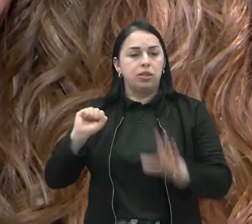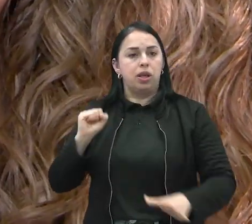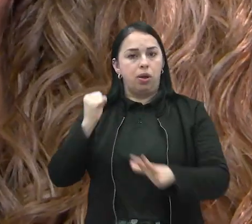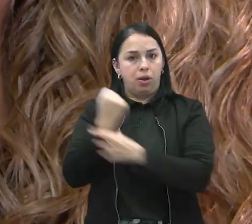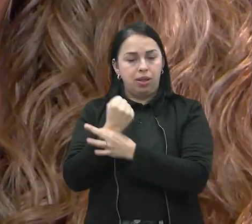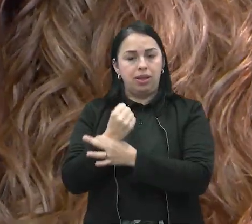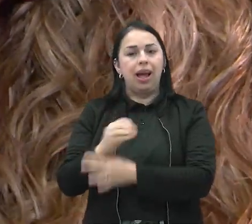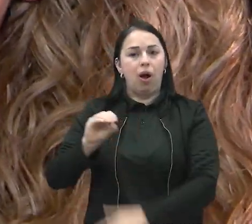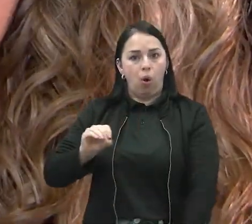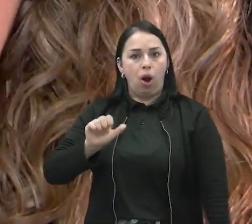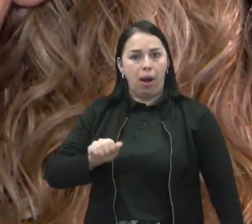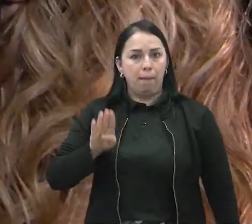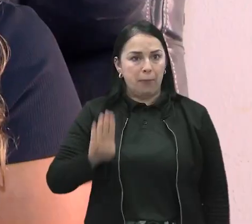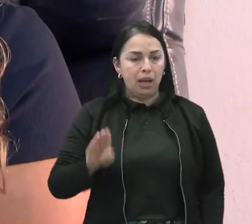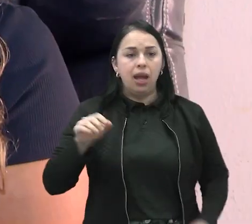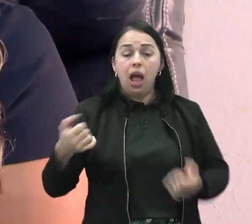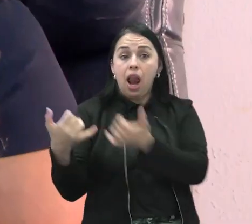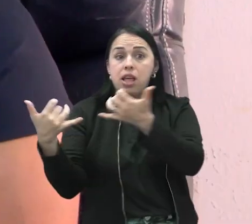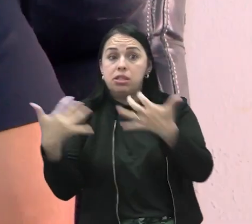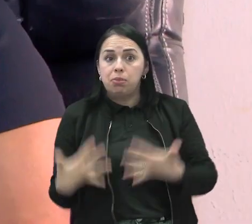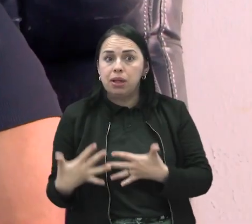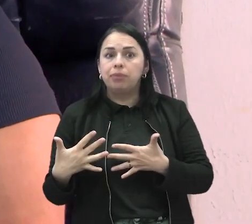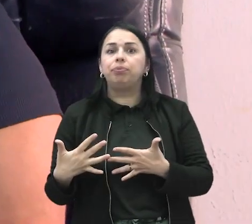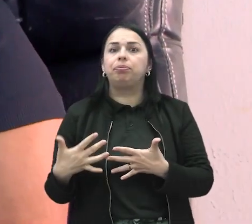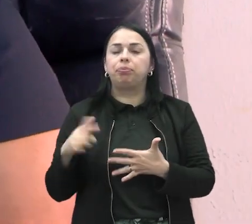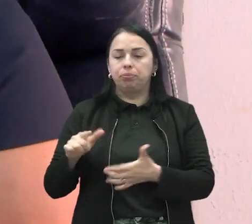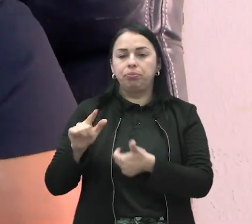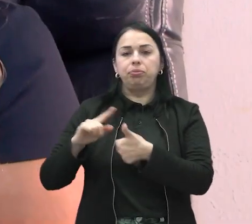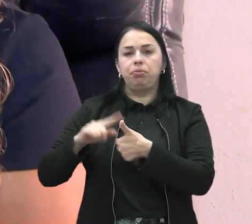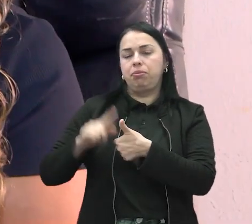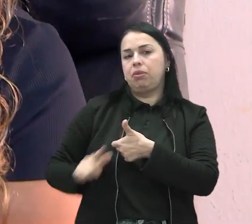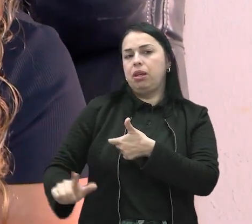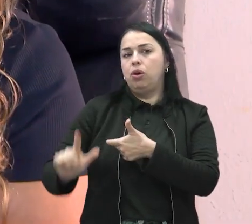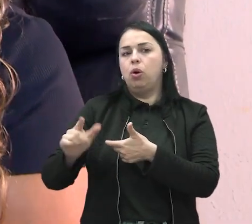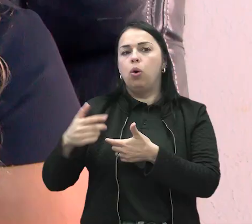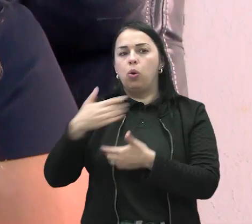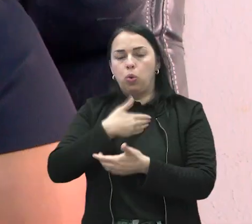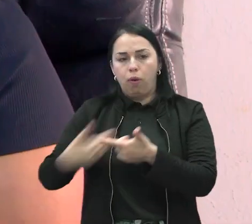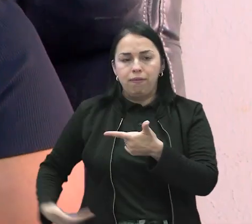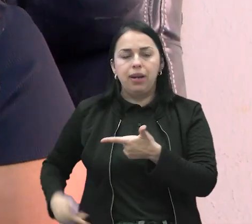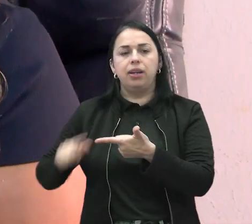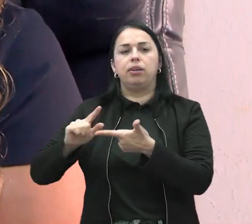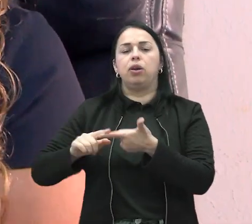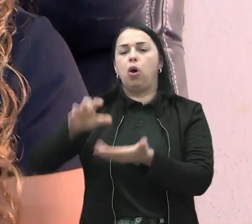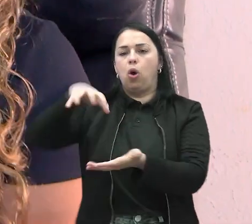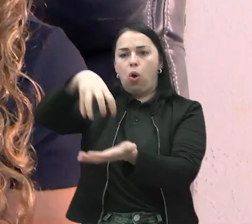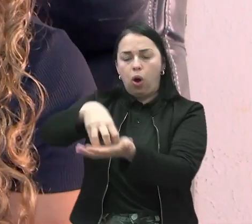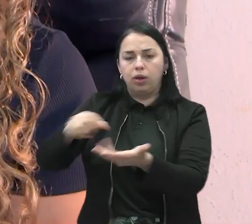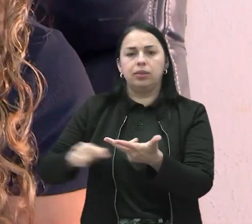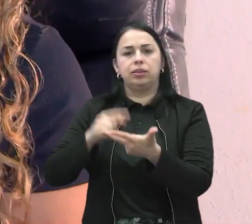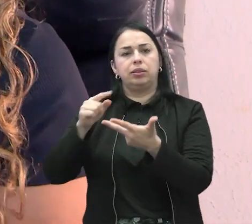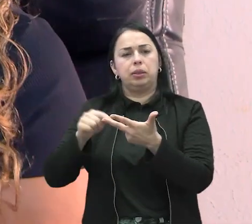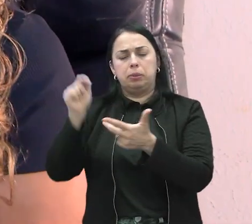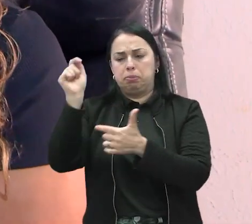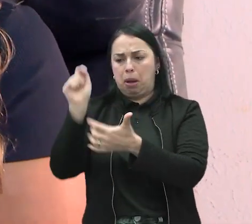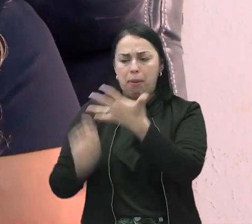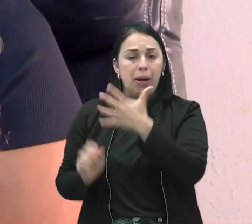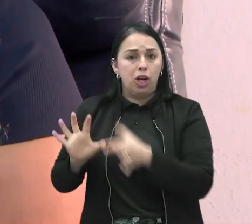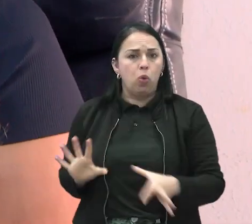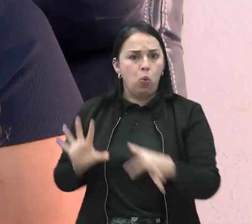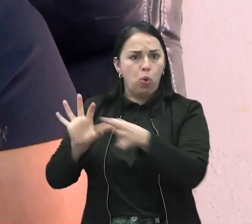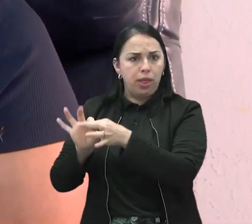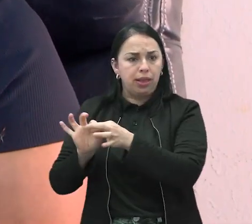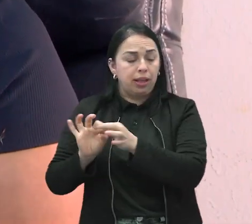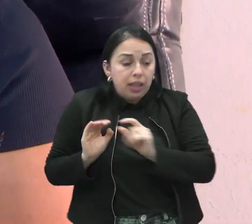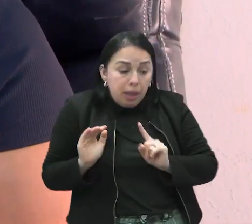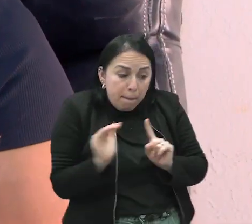Segurança Pública da OAB, defende que a união entre poder público, órgãos e entidades